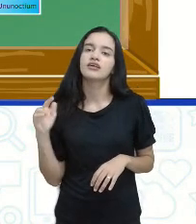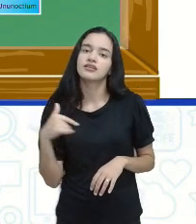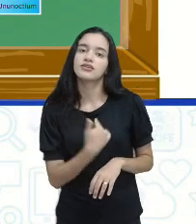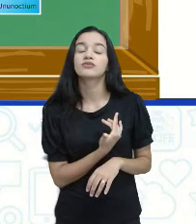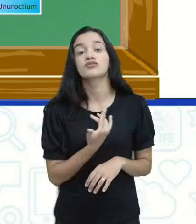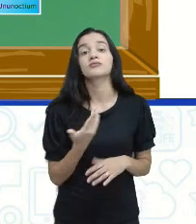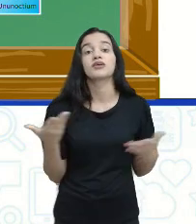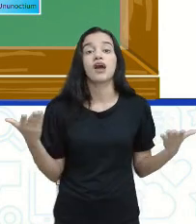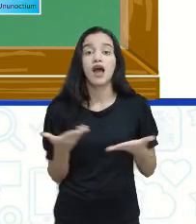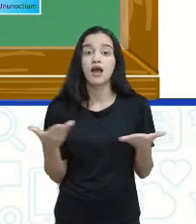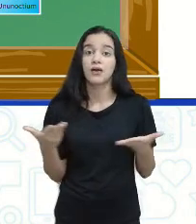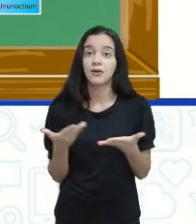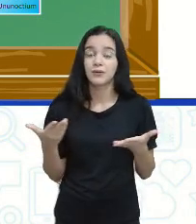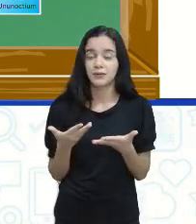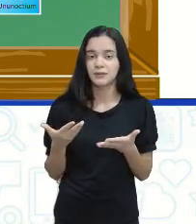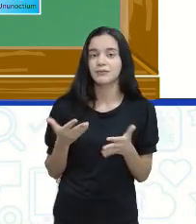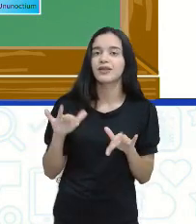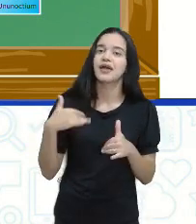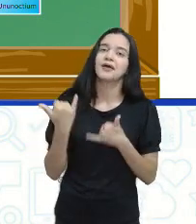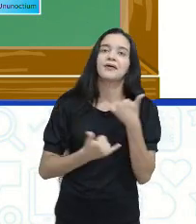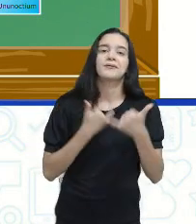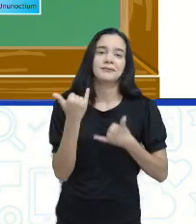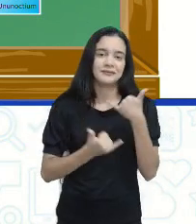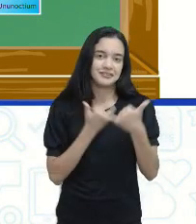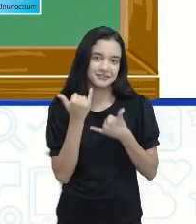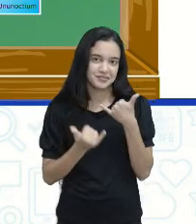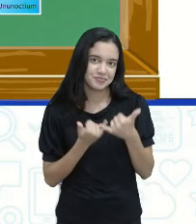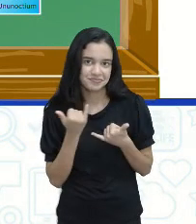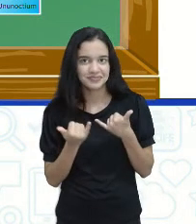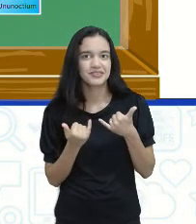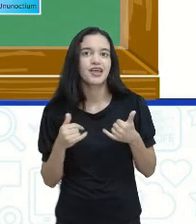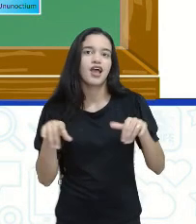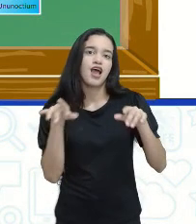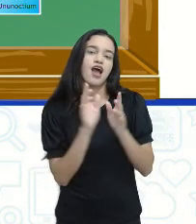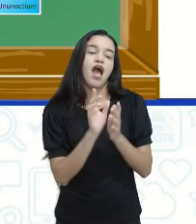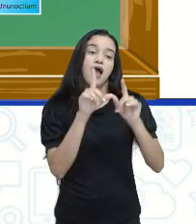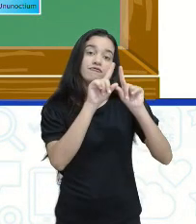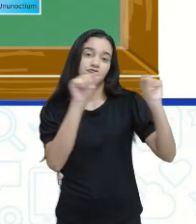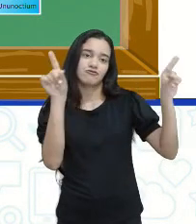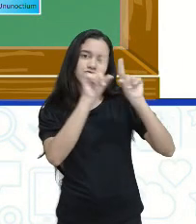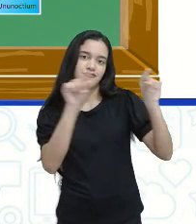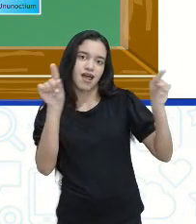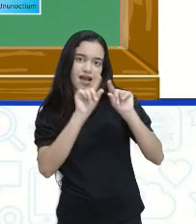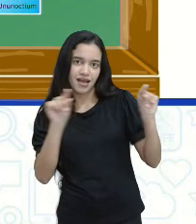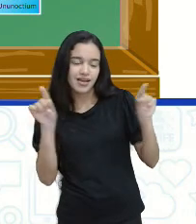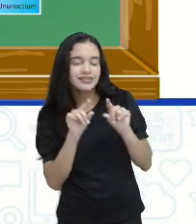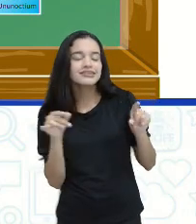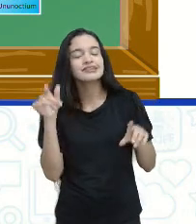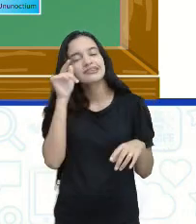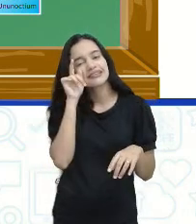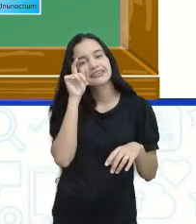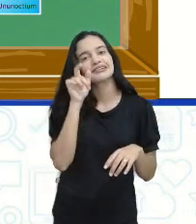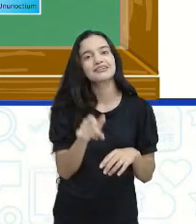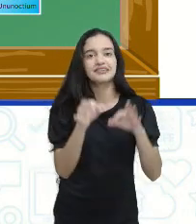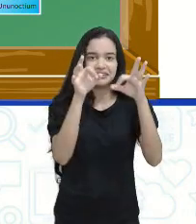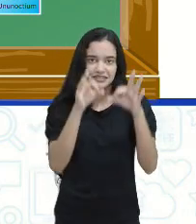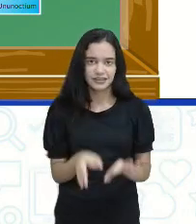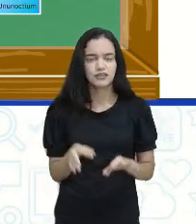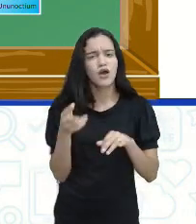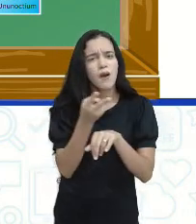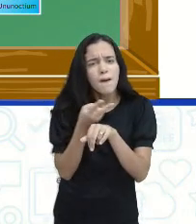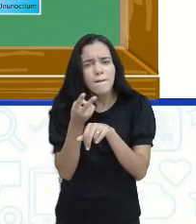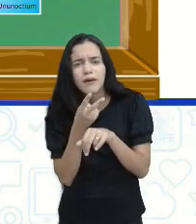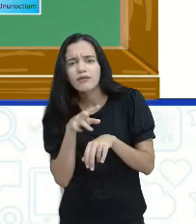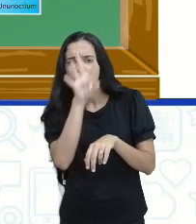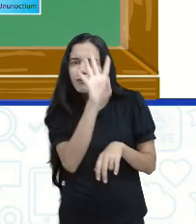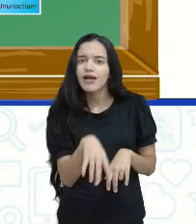vai deixar para vocês essa brincadeira aí de formar frases com os elementos químicos, bastante interessante, tá certo? Então, procurem aí